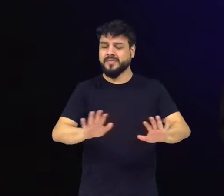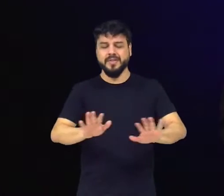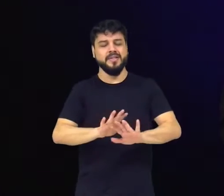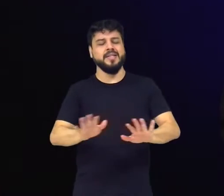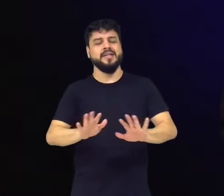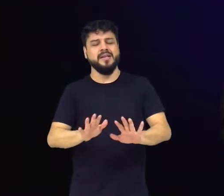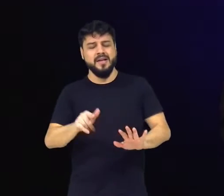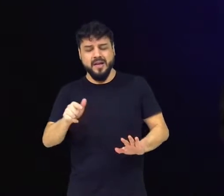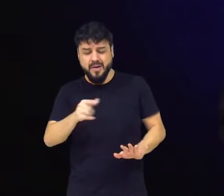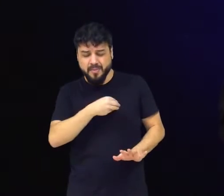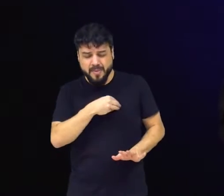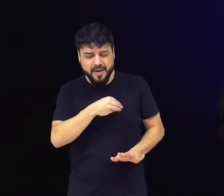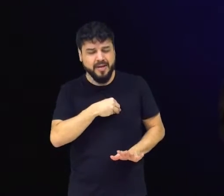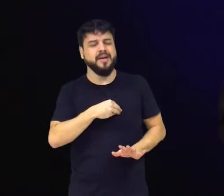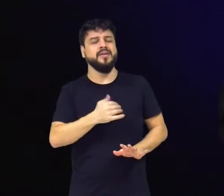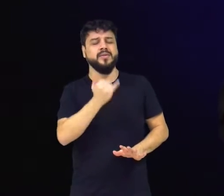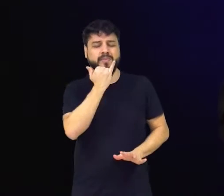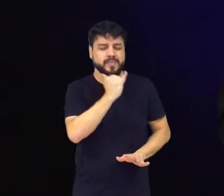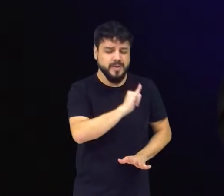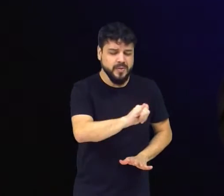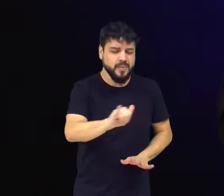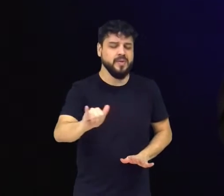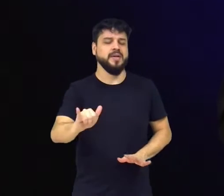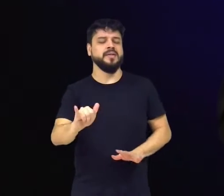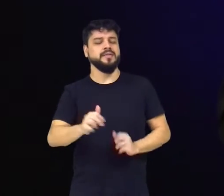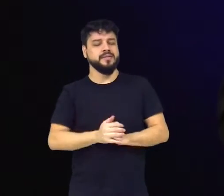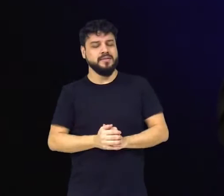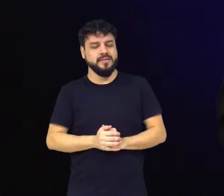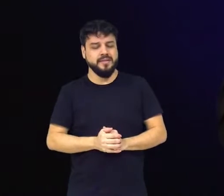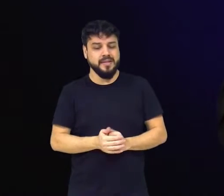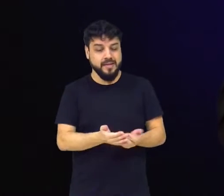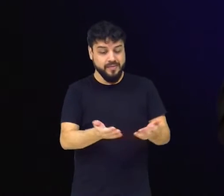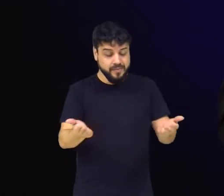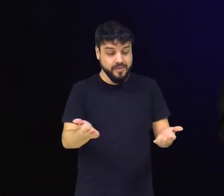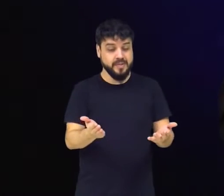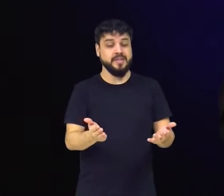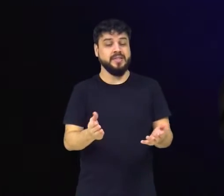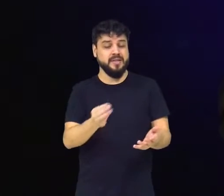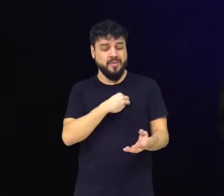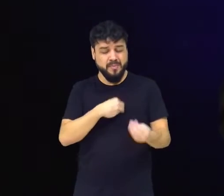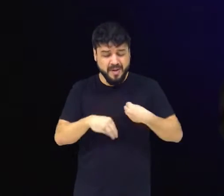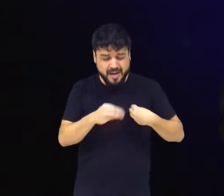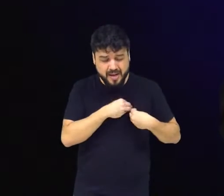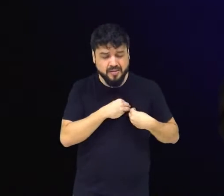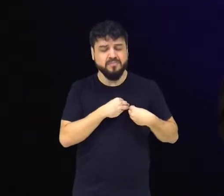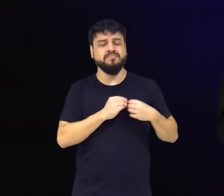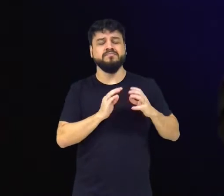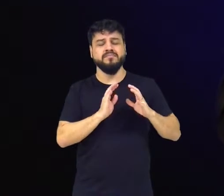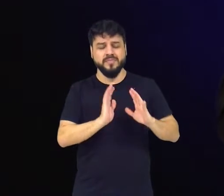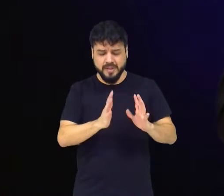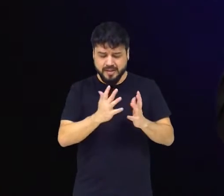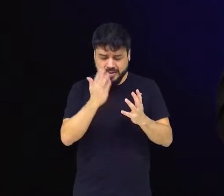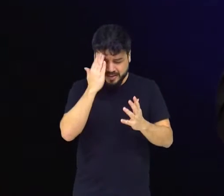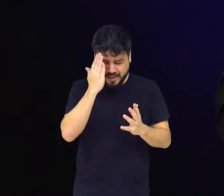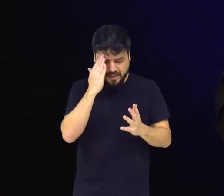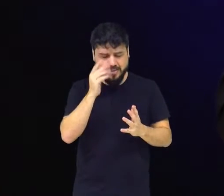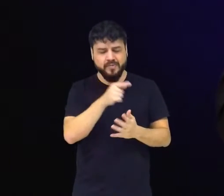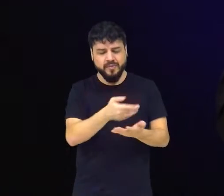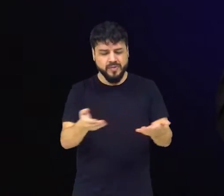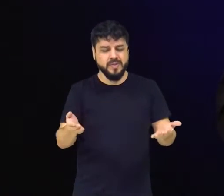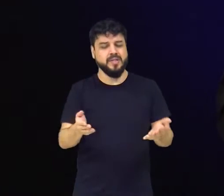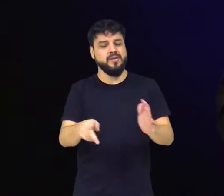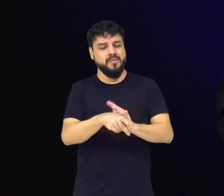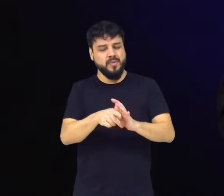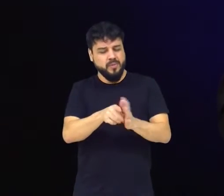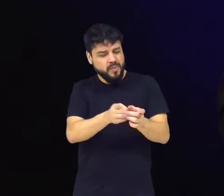já recebeu em dobro das mãos do Senhor por todos os seus pecados. Vós do que clama no deserto, preparai o